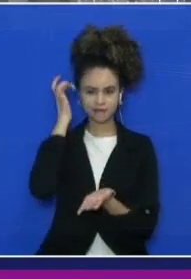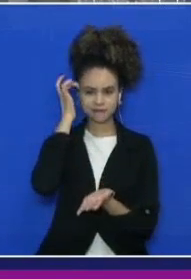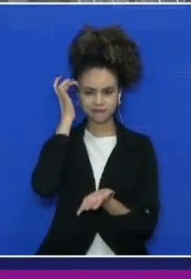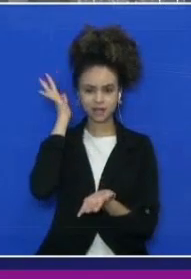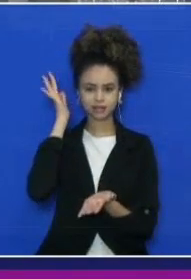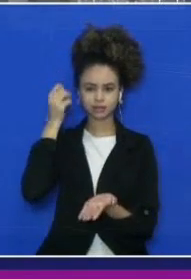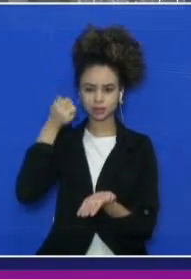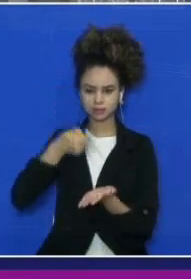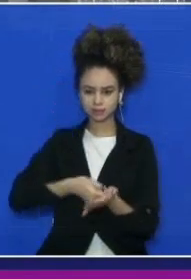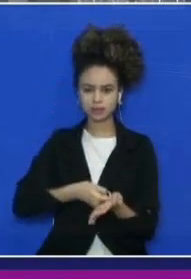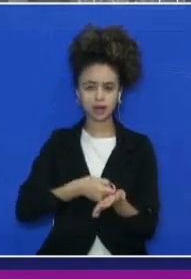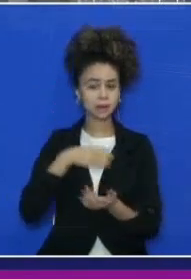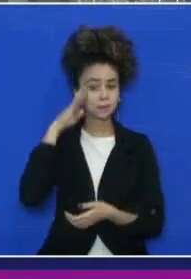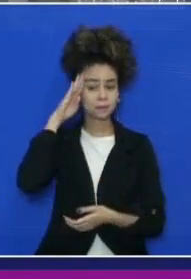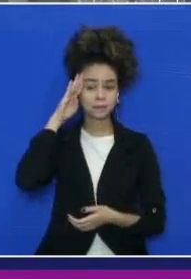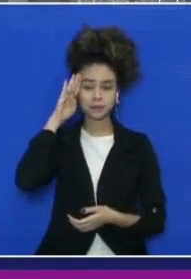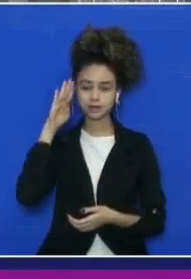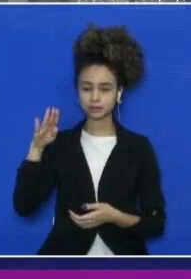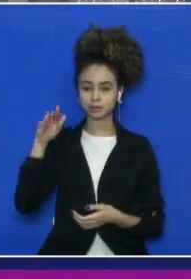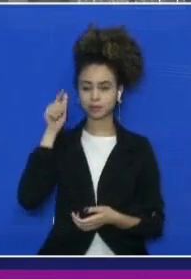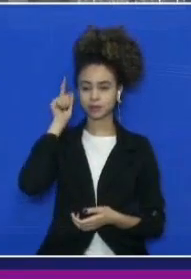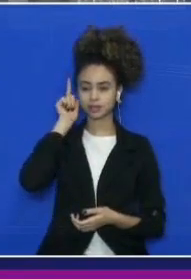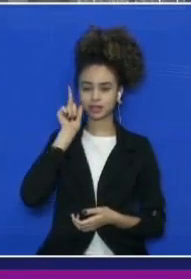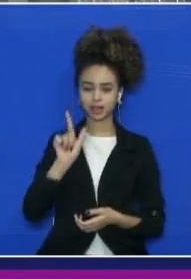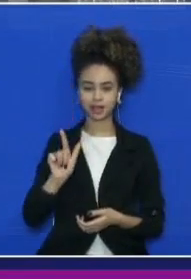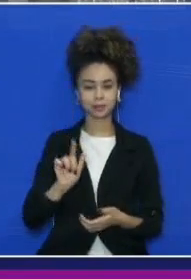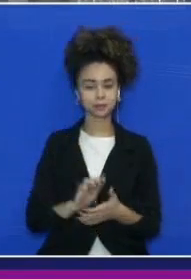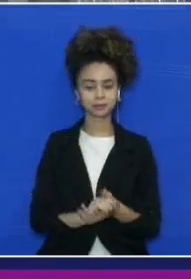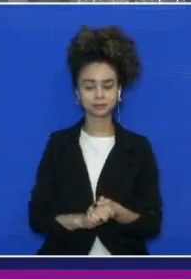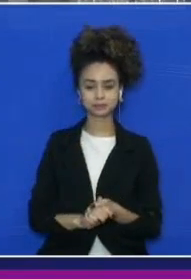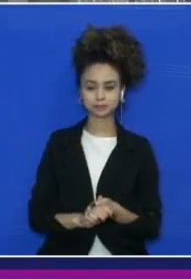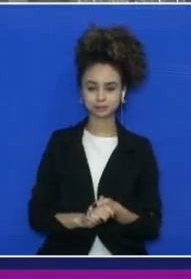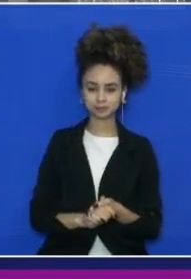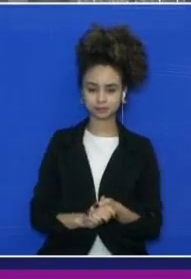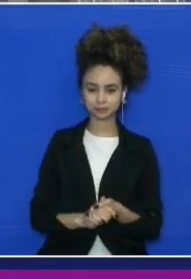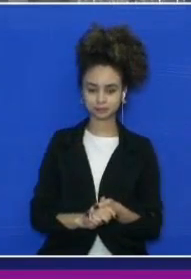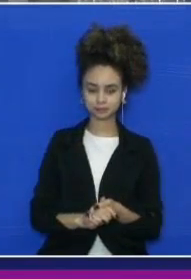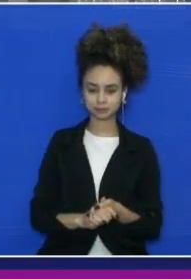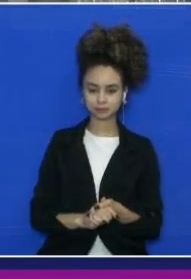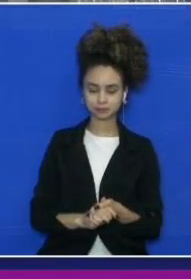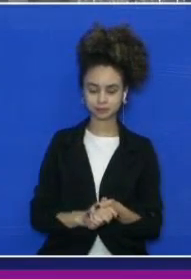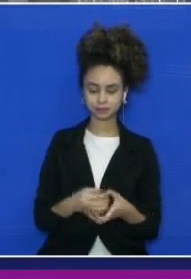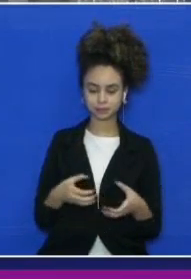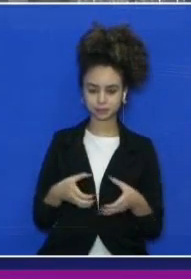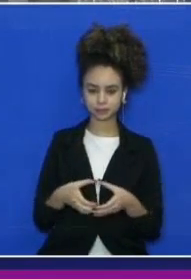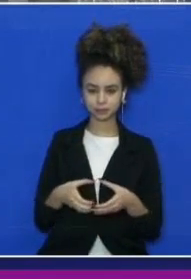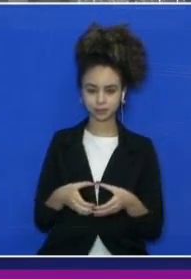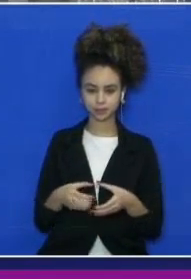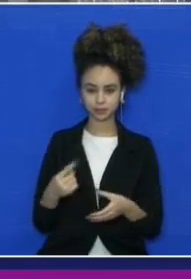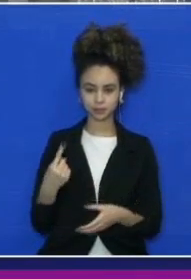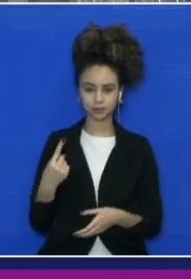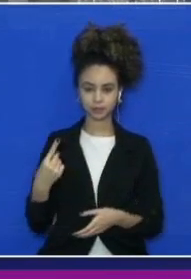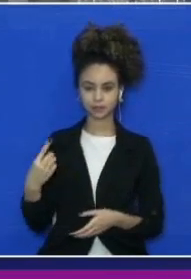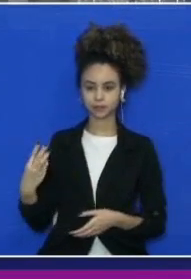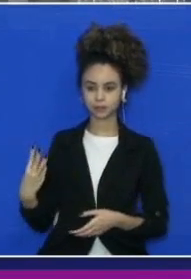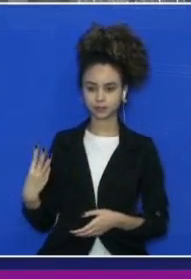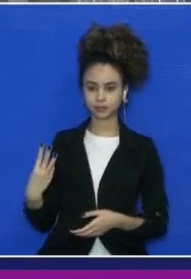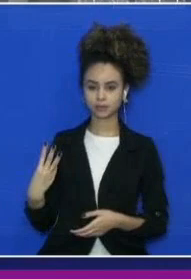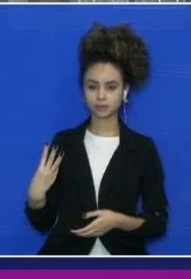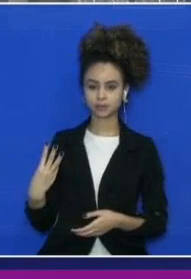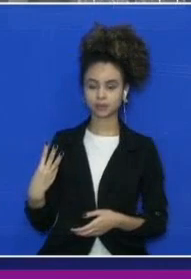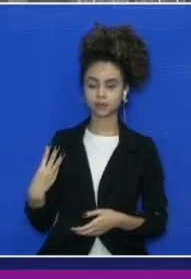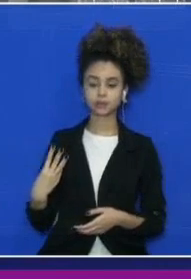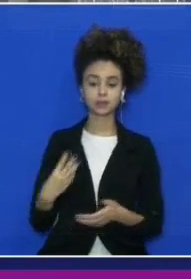é fácil de apostar e principalmente de ganhar. Vem chegando mais uma bola sorteada, número 13.